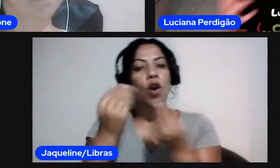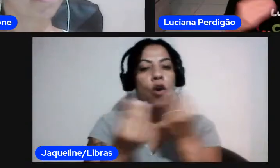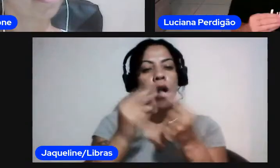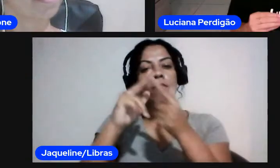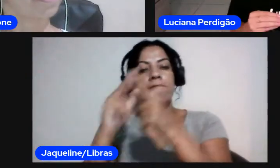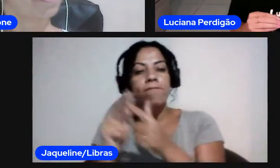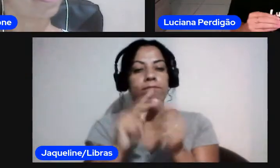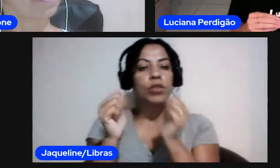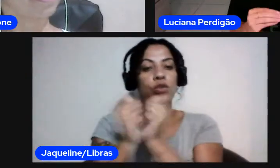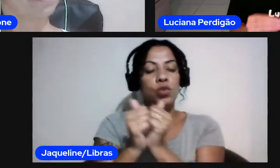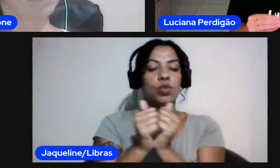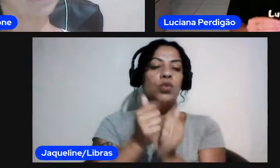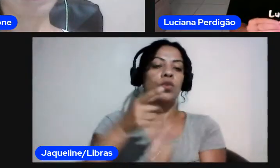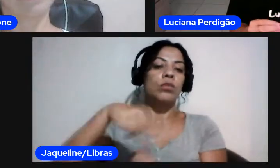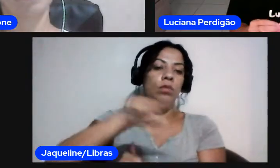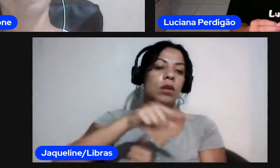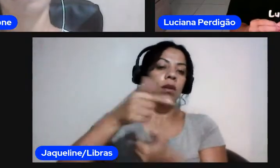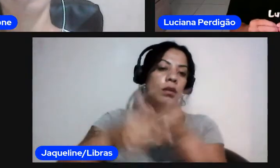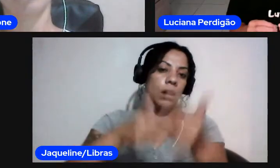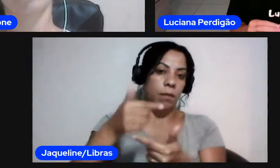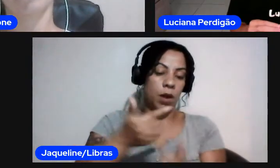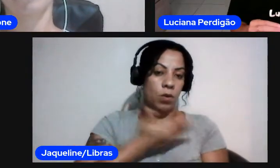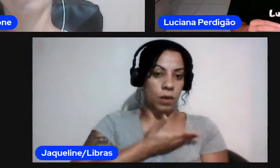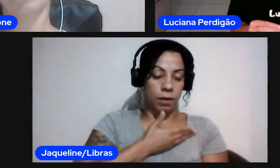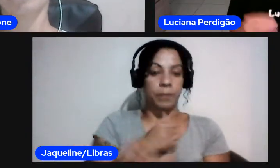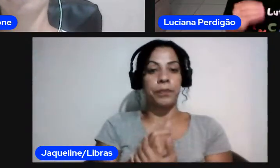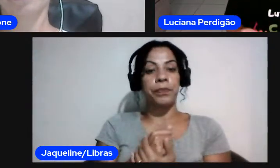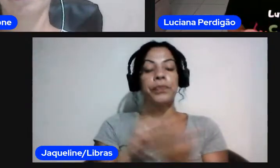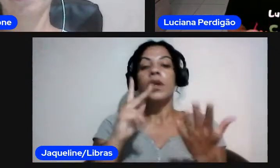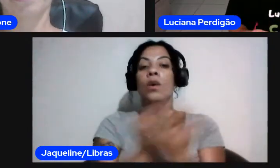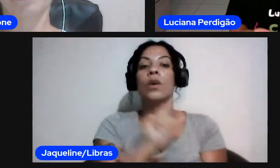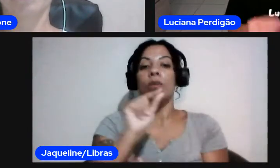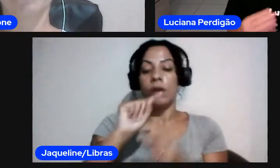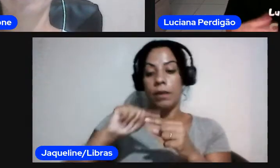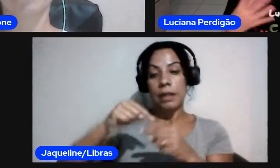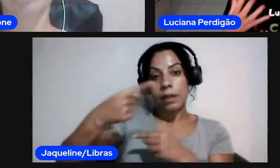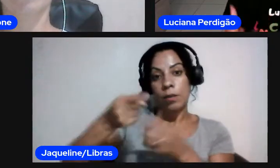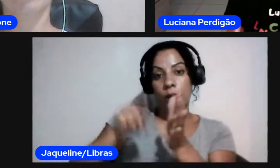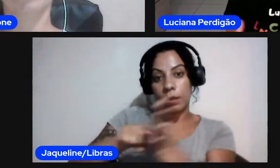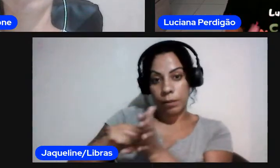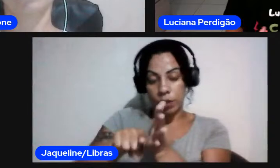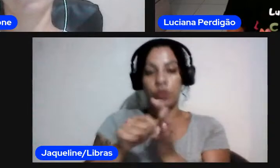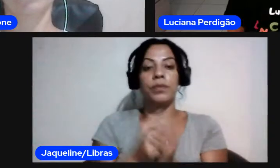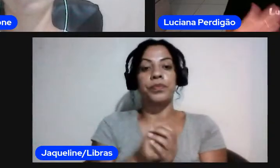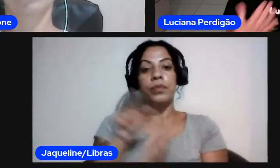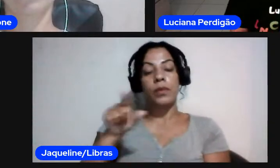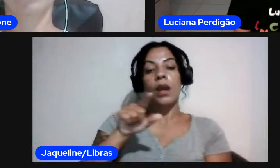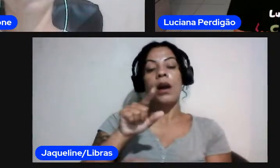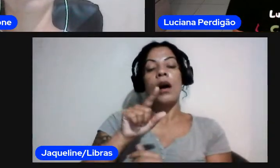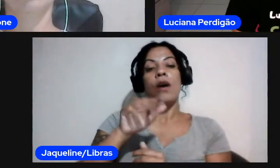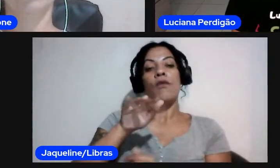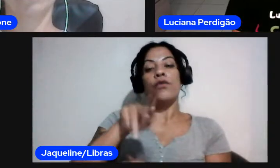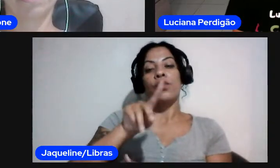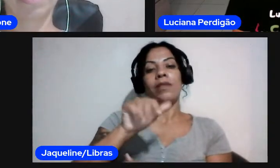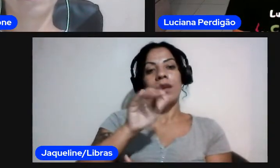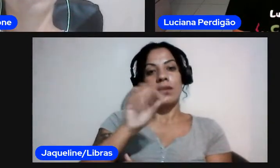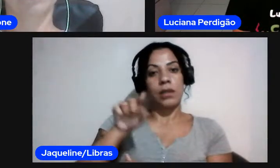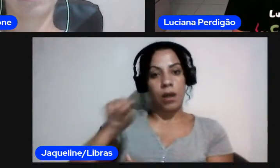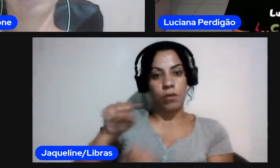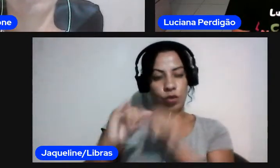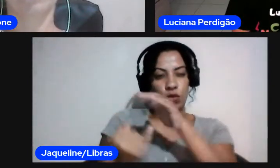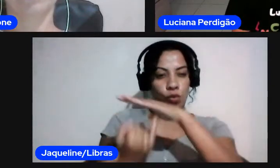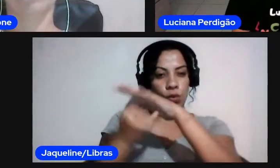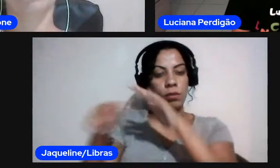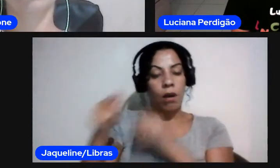aconteceu? Depois da minha pesquisa, a fundação teve o interesse de dar continuidade na oferta